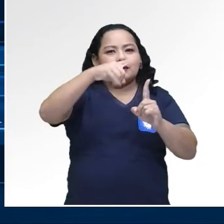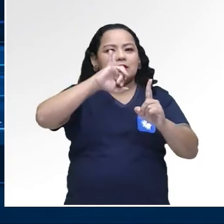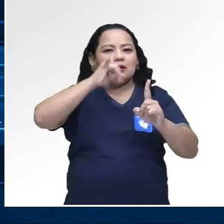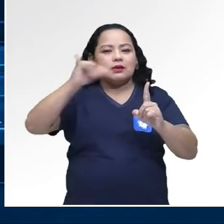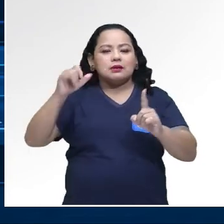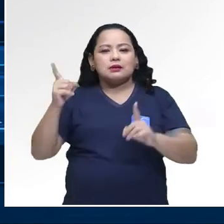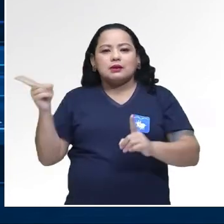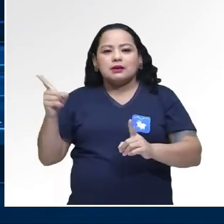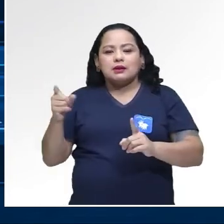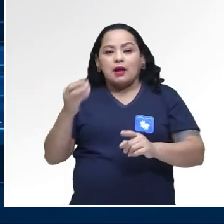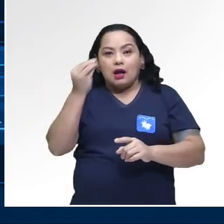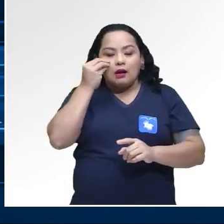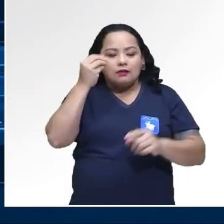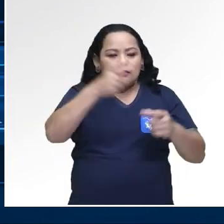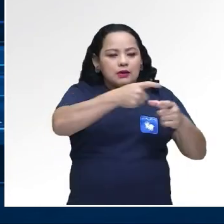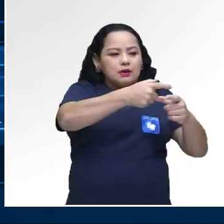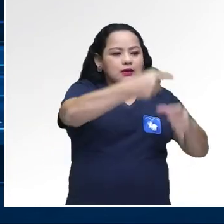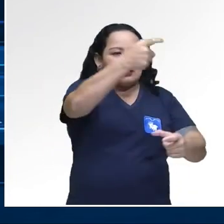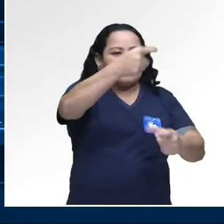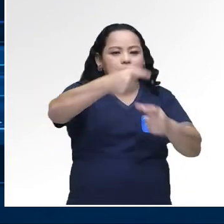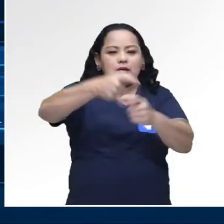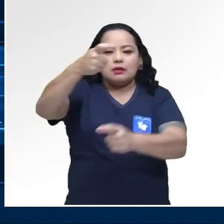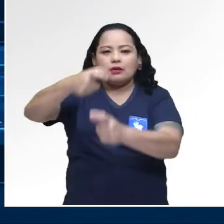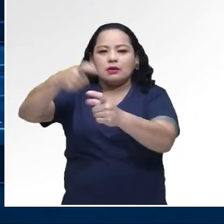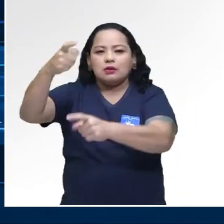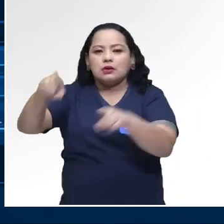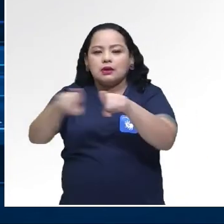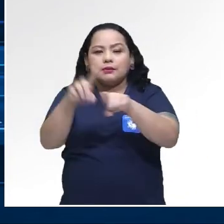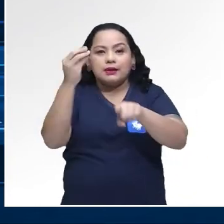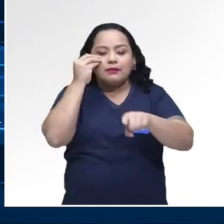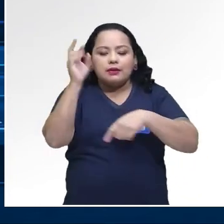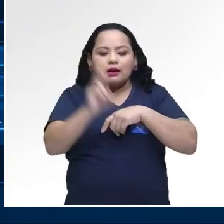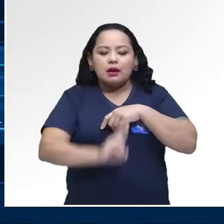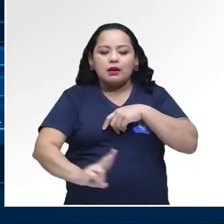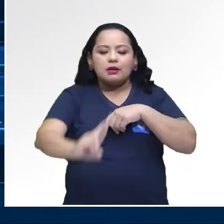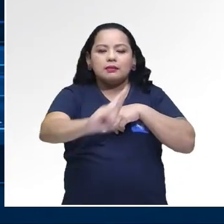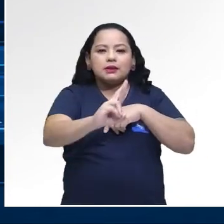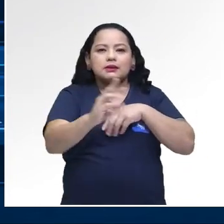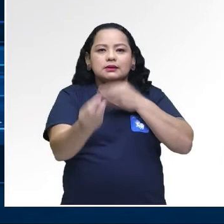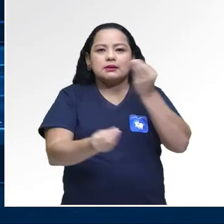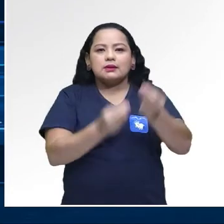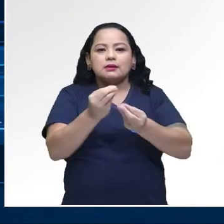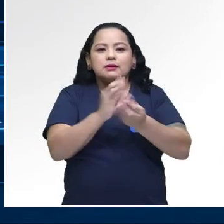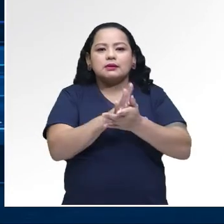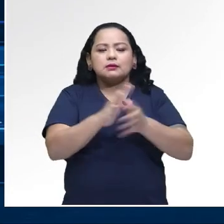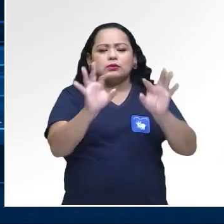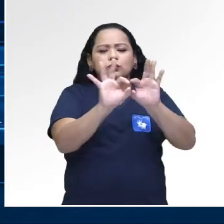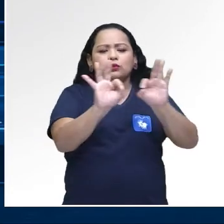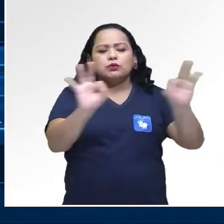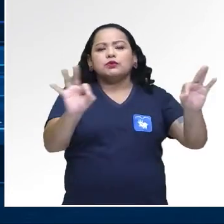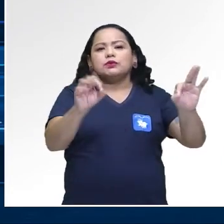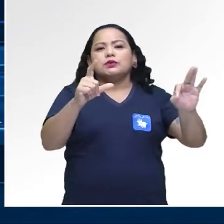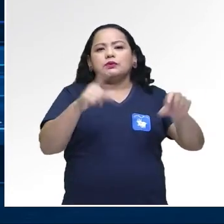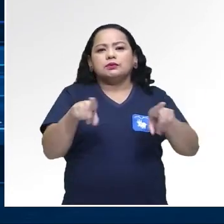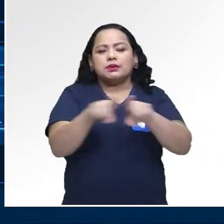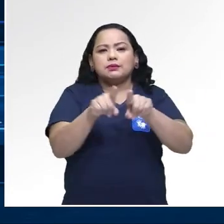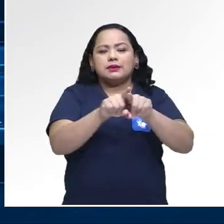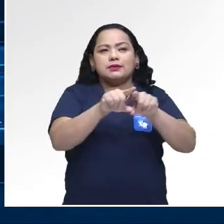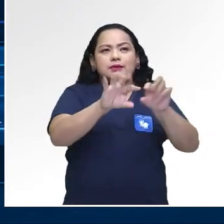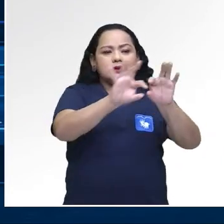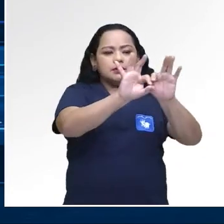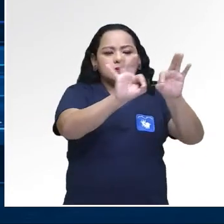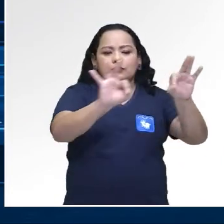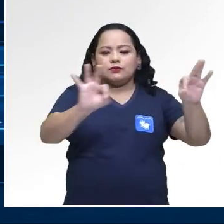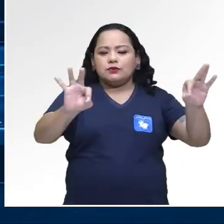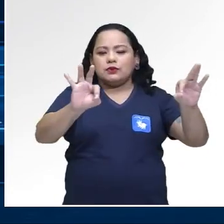as torres, a gente observa aqui a representação dos fios, né, que percorrem aqui